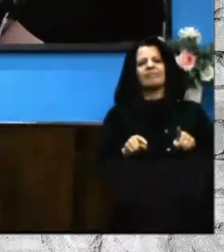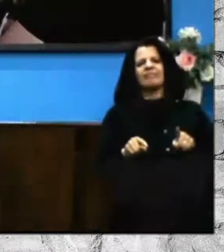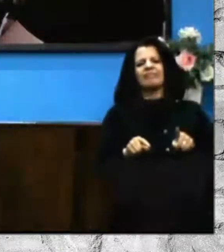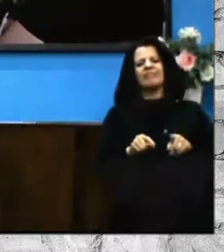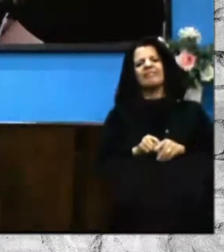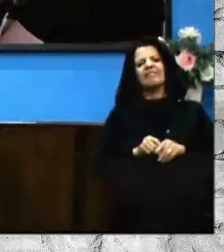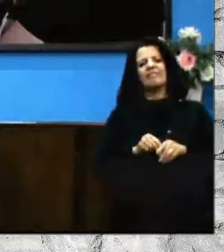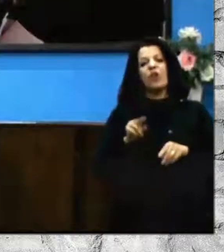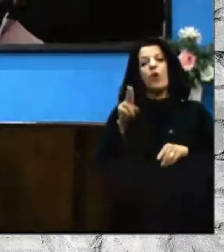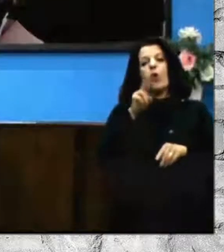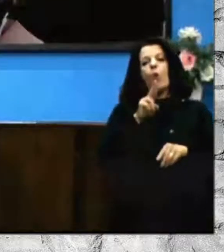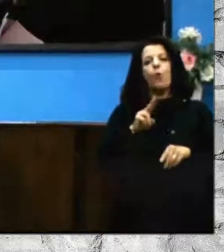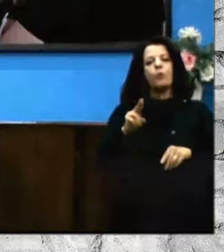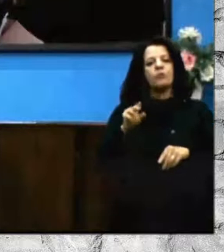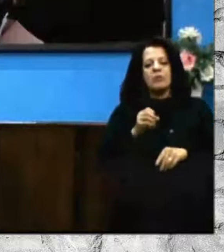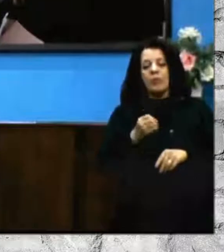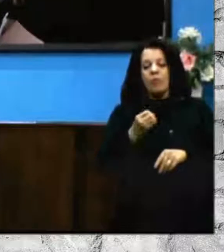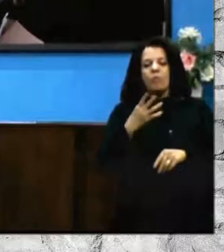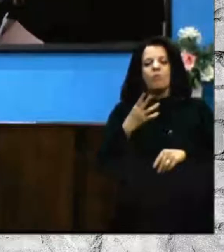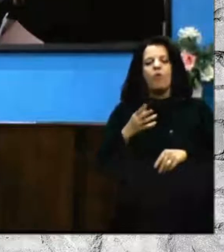traveste-se de um ótimo religioso.